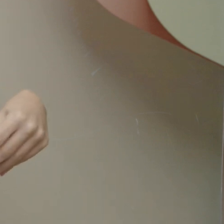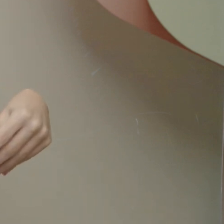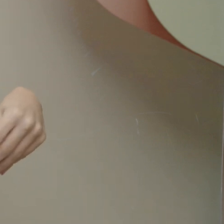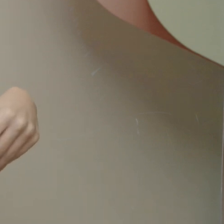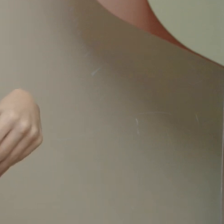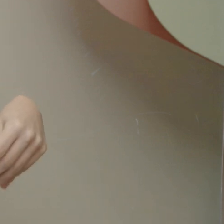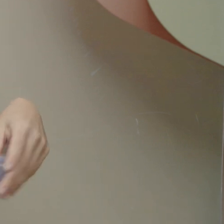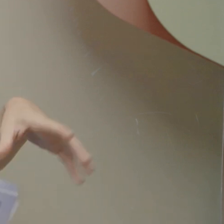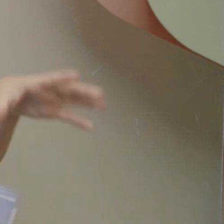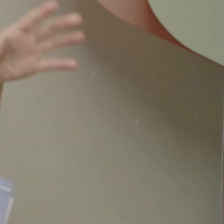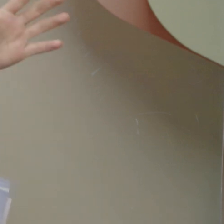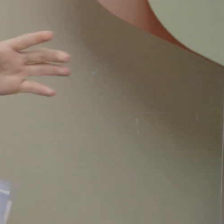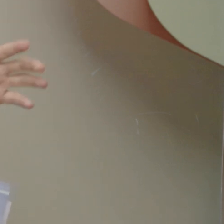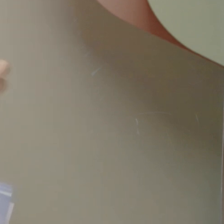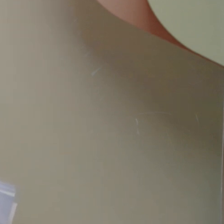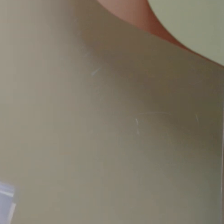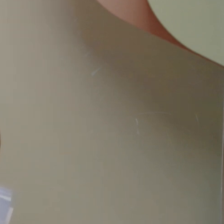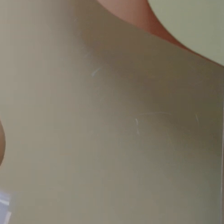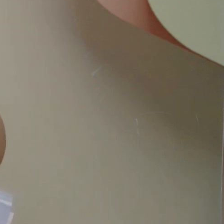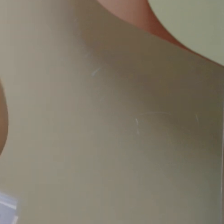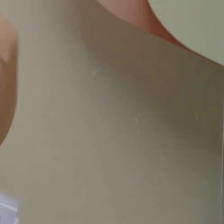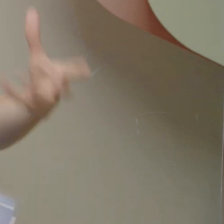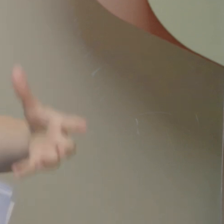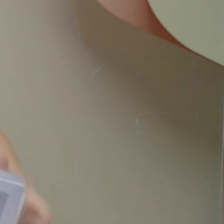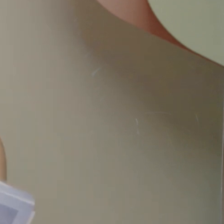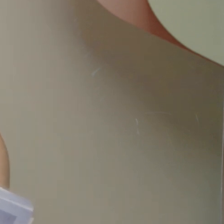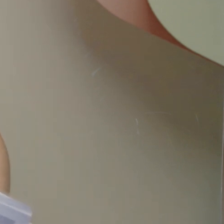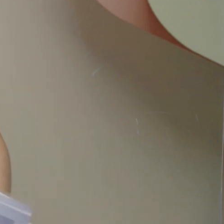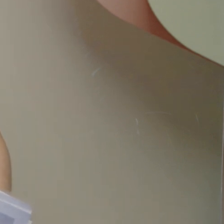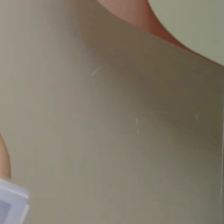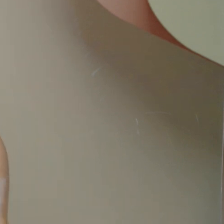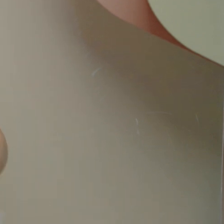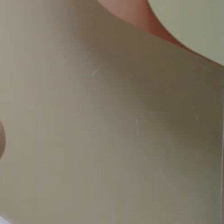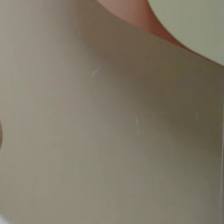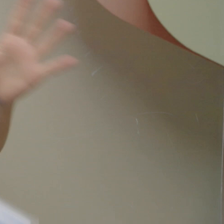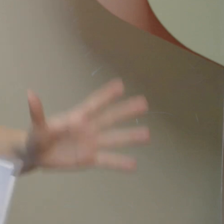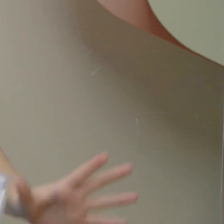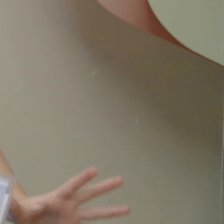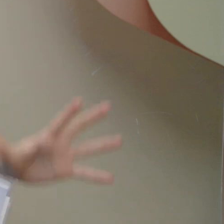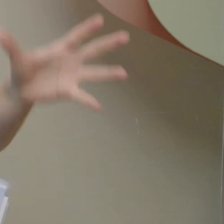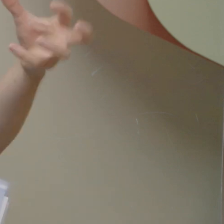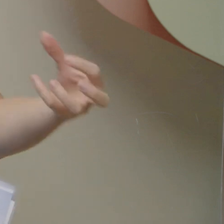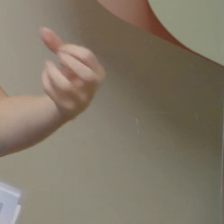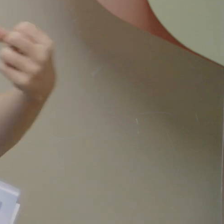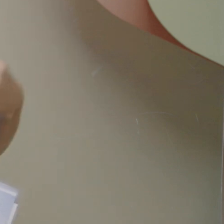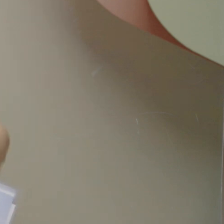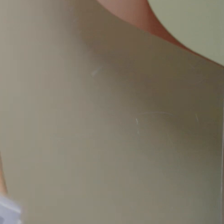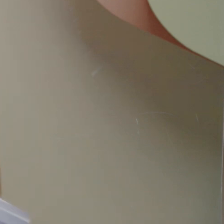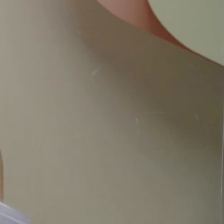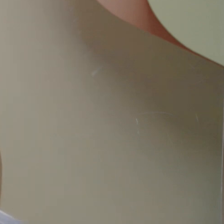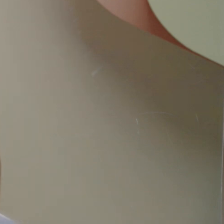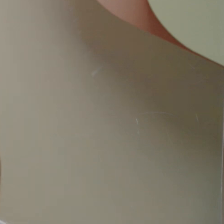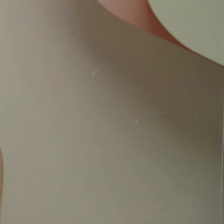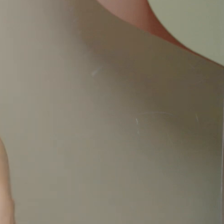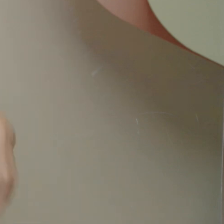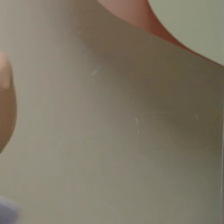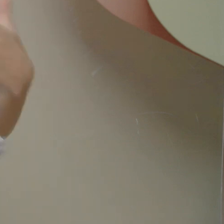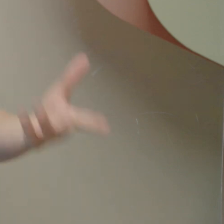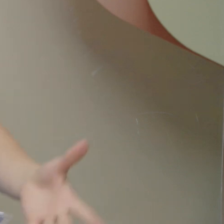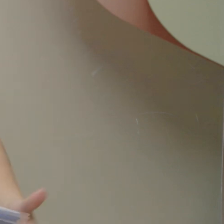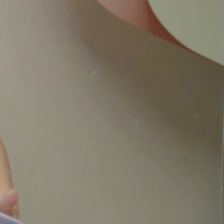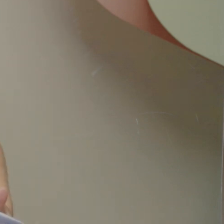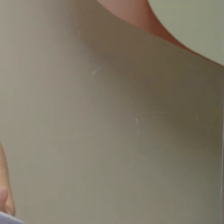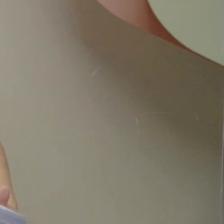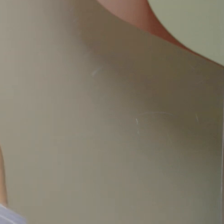físicas e também, né, tá tudo regradinho. Frequentar o médico, né, pelo menos uma vez por ano fazer aquele check-up, né, tá